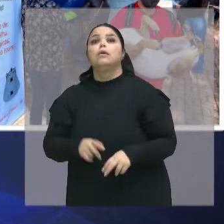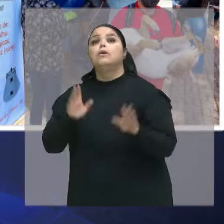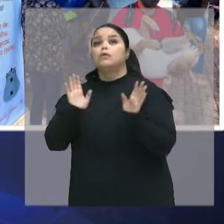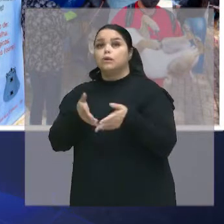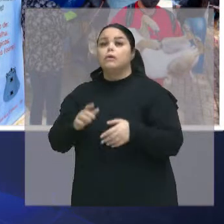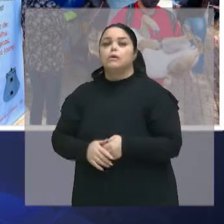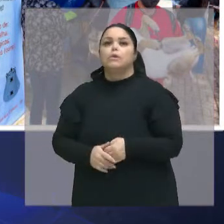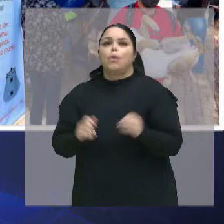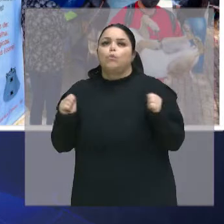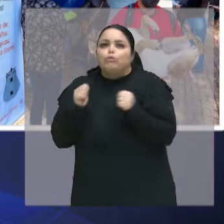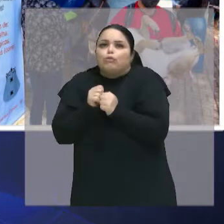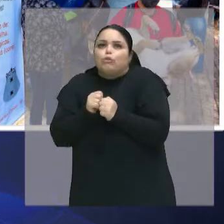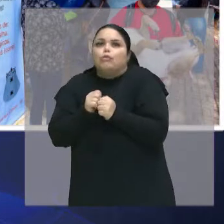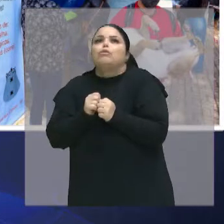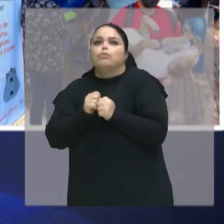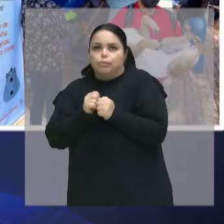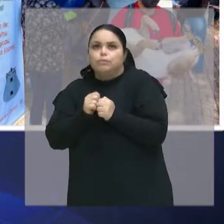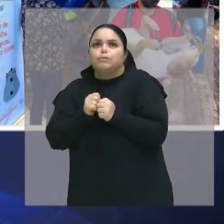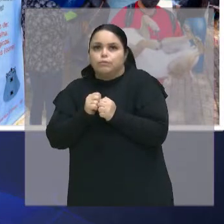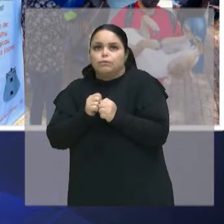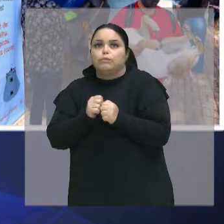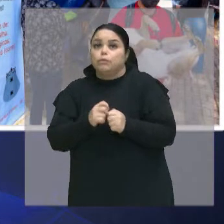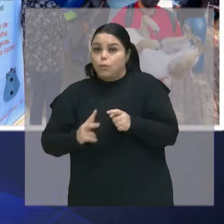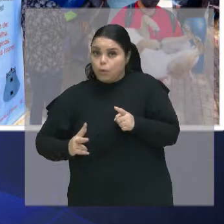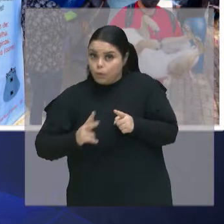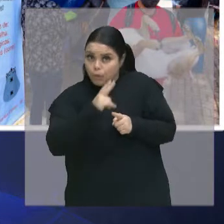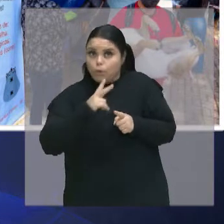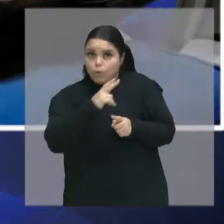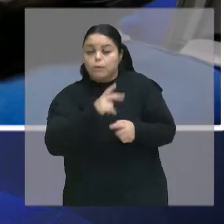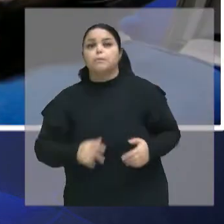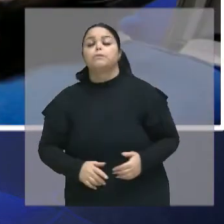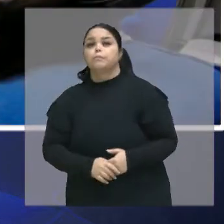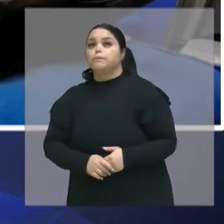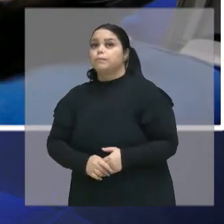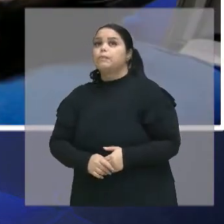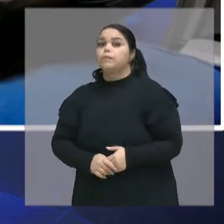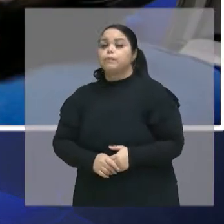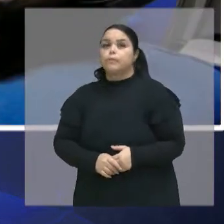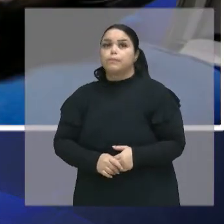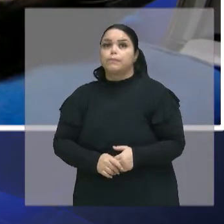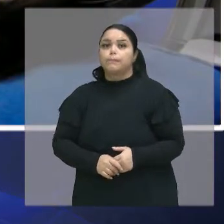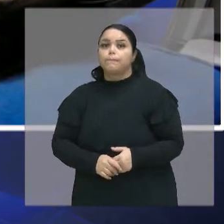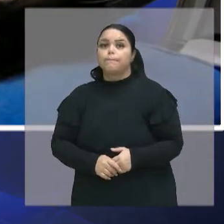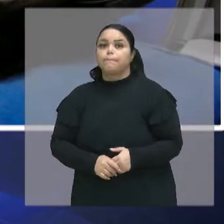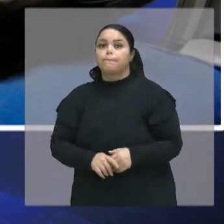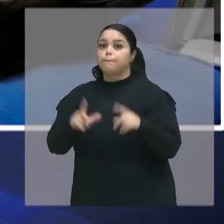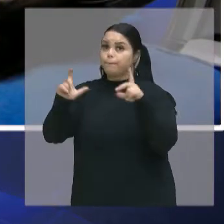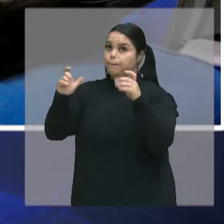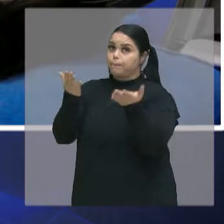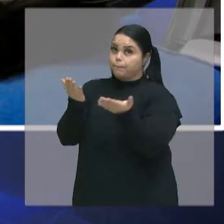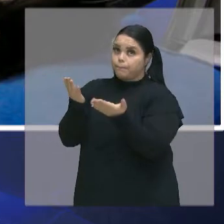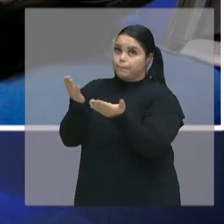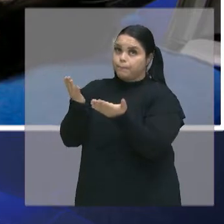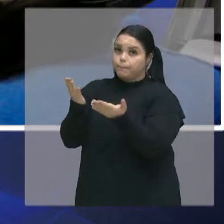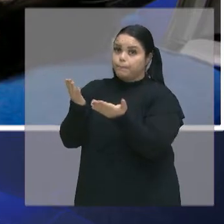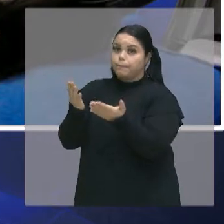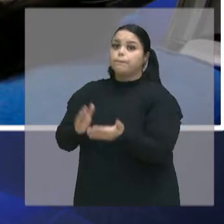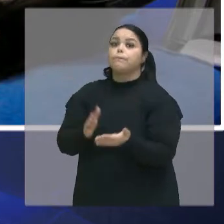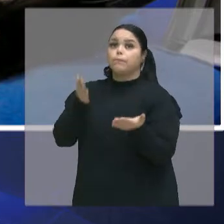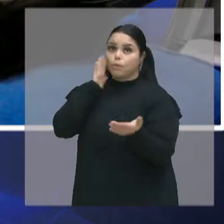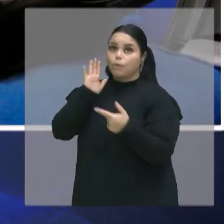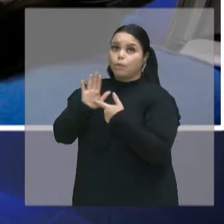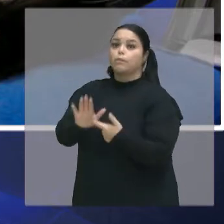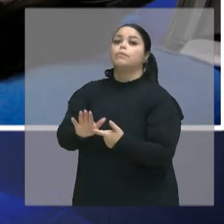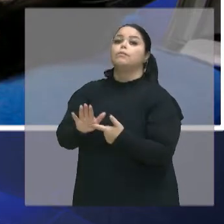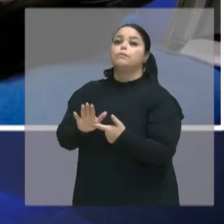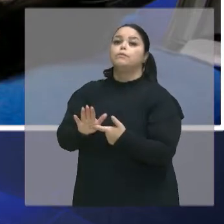saem agasalhados da castração. Outra, por favor. Isso daqui também é do centro cirúrgico. Não,